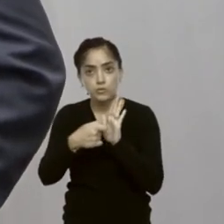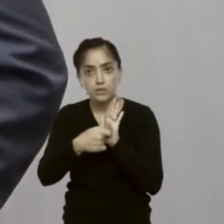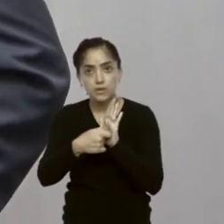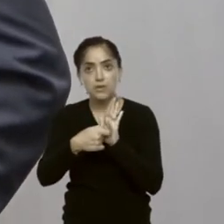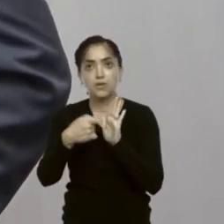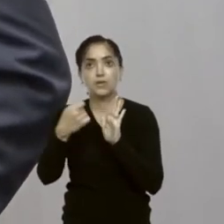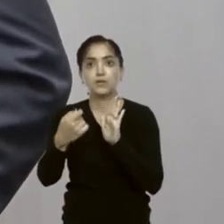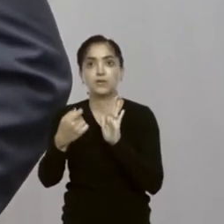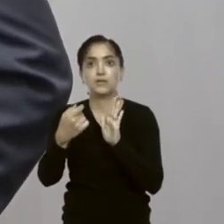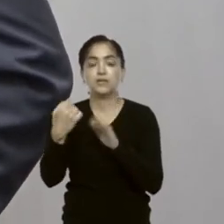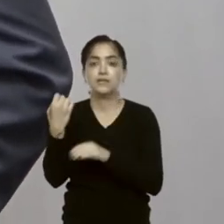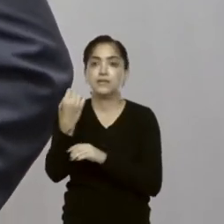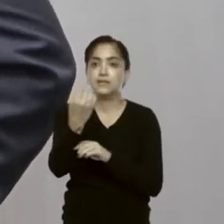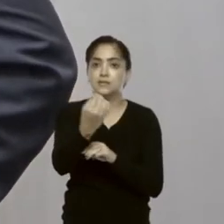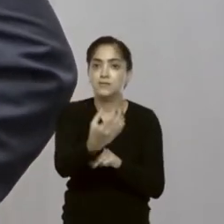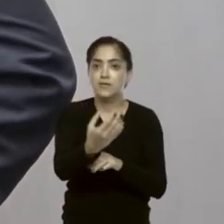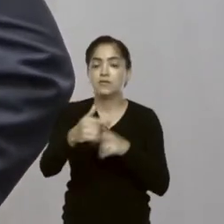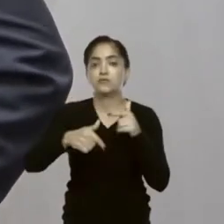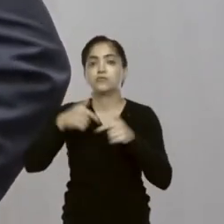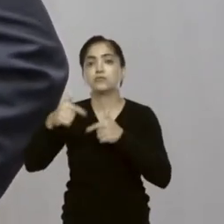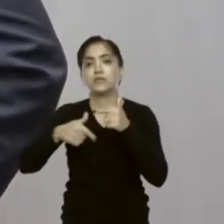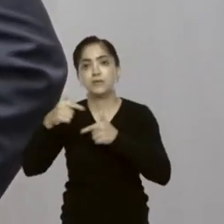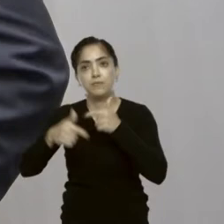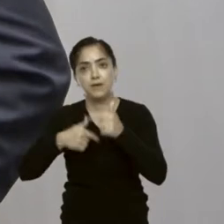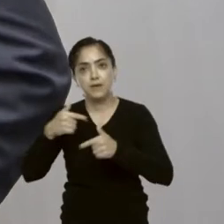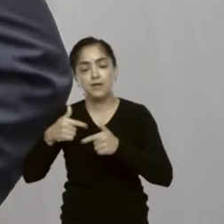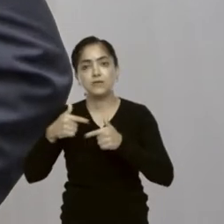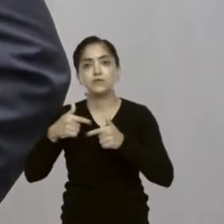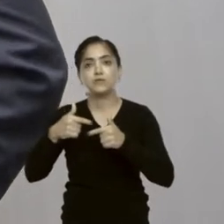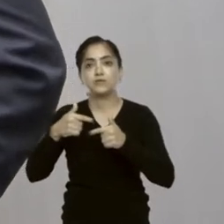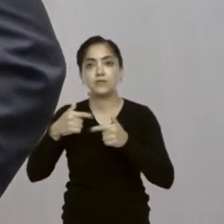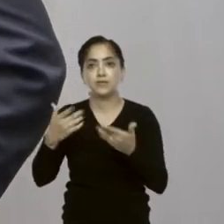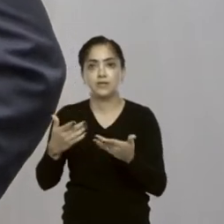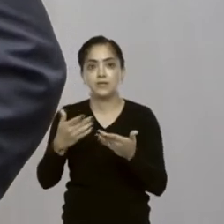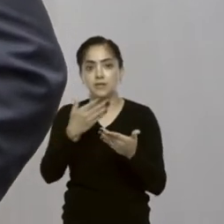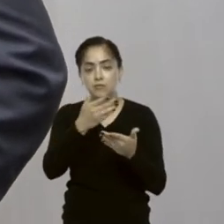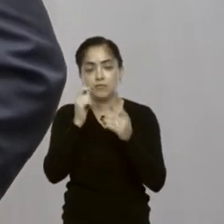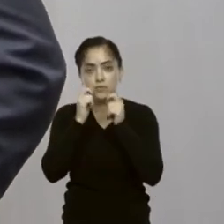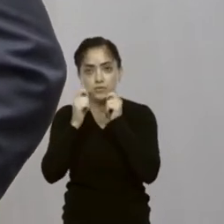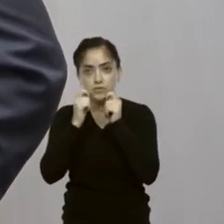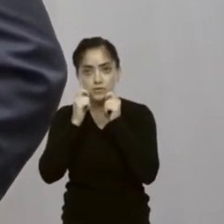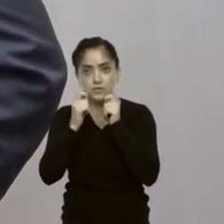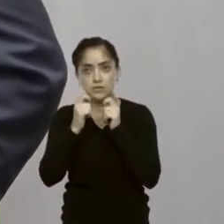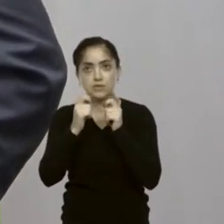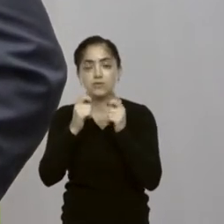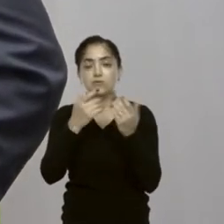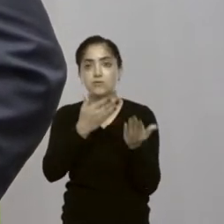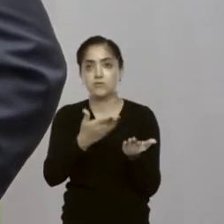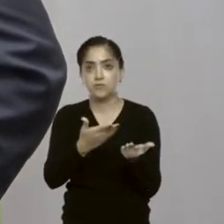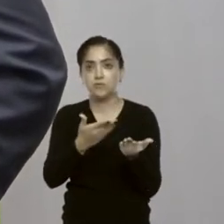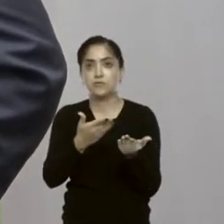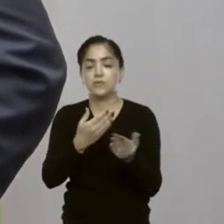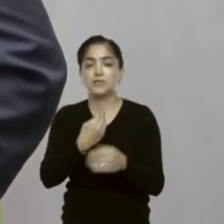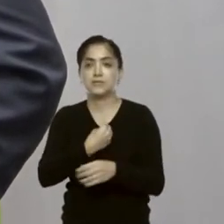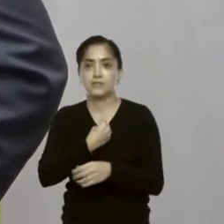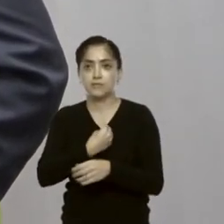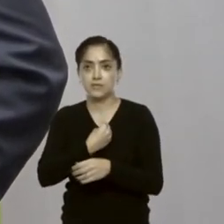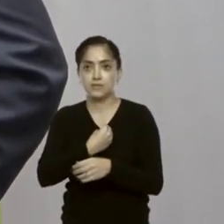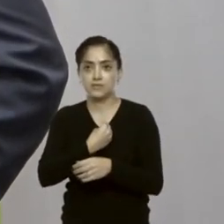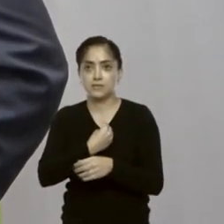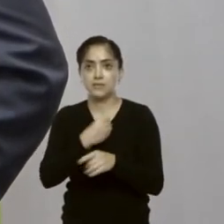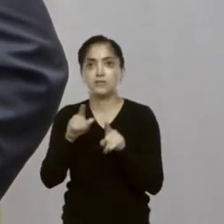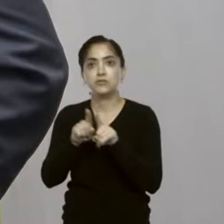nas viagens, no trabalho, queria destacar aqui o meu assessor, o Eze, que está ali presente, e o